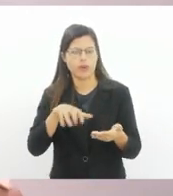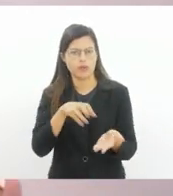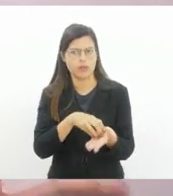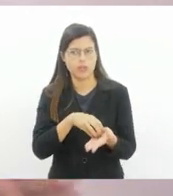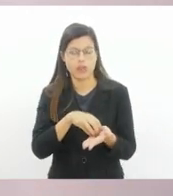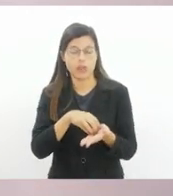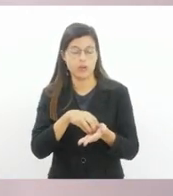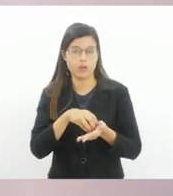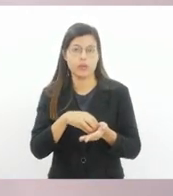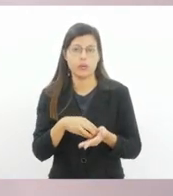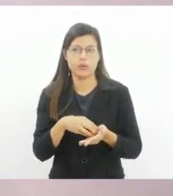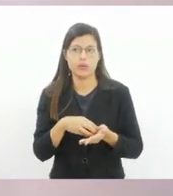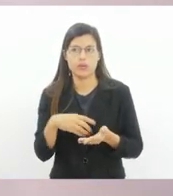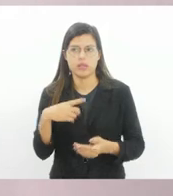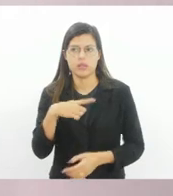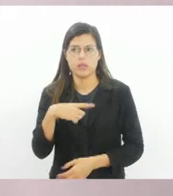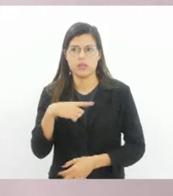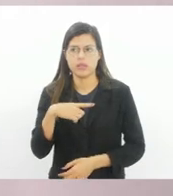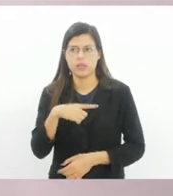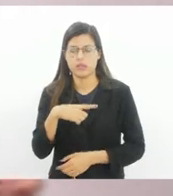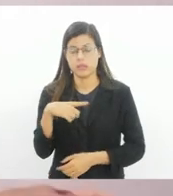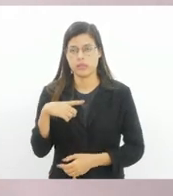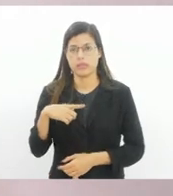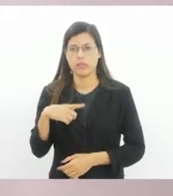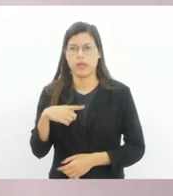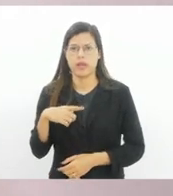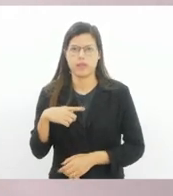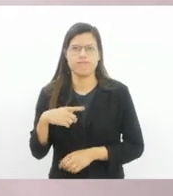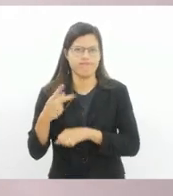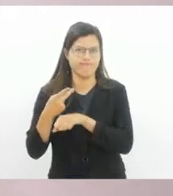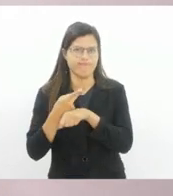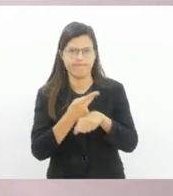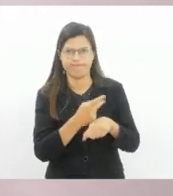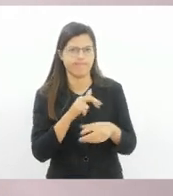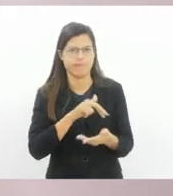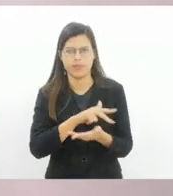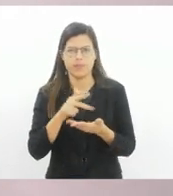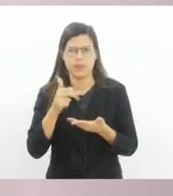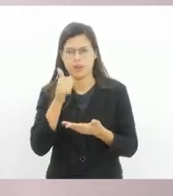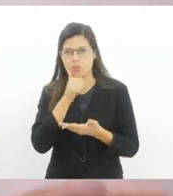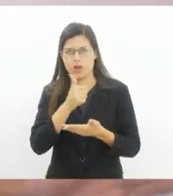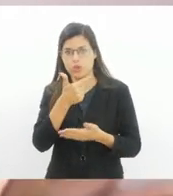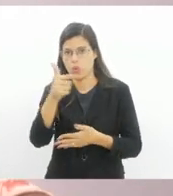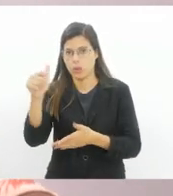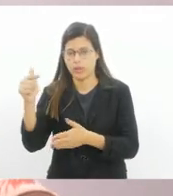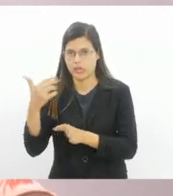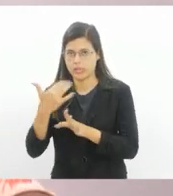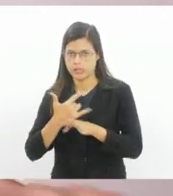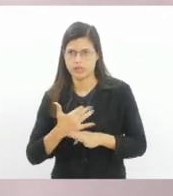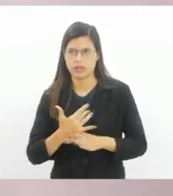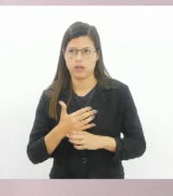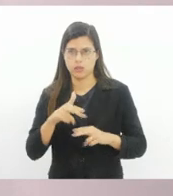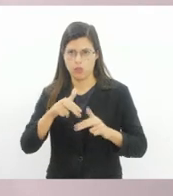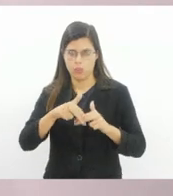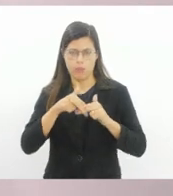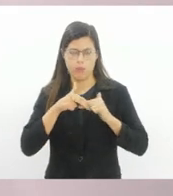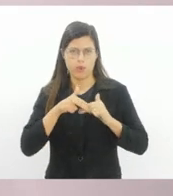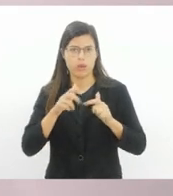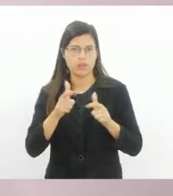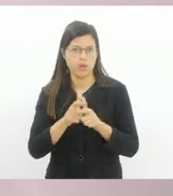acaba tendo muito a adesão dessas mulheres de outros municípios. Por isso, não só aumenta